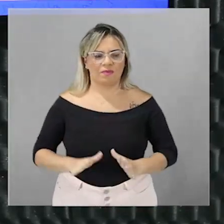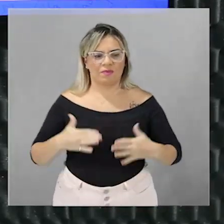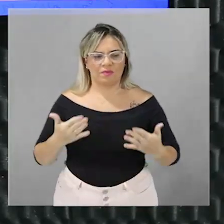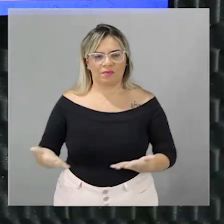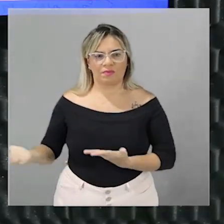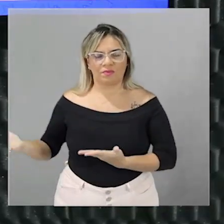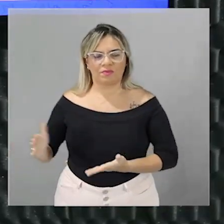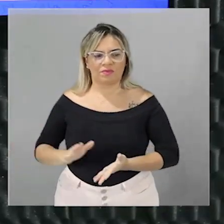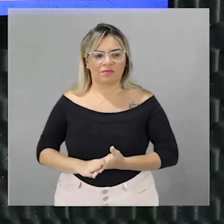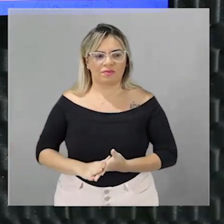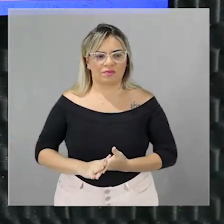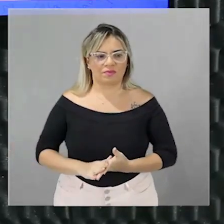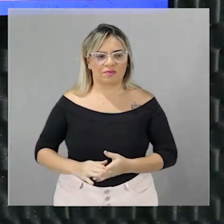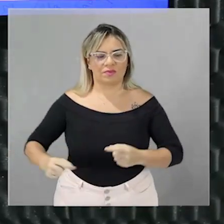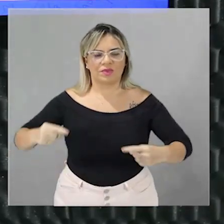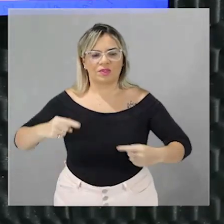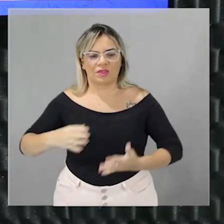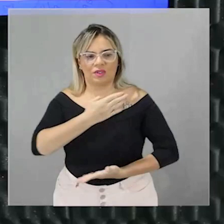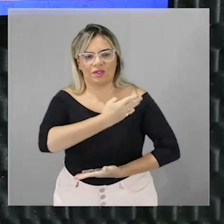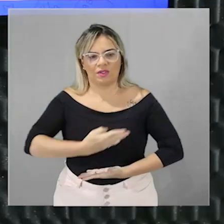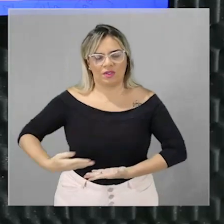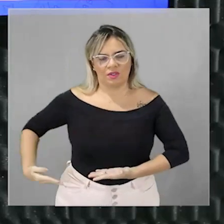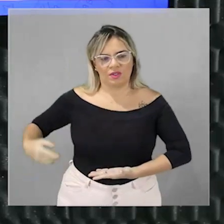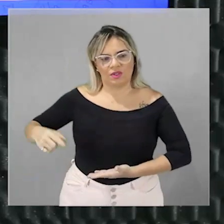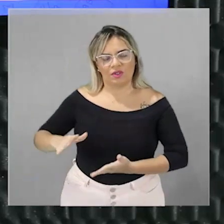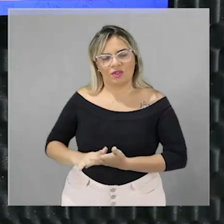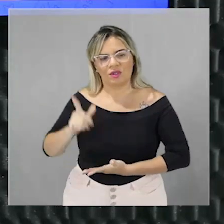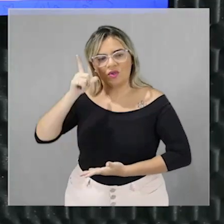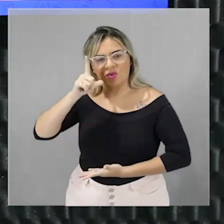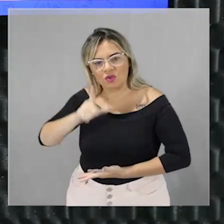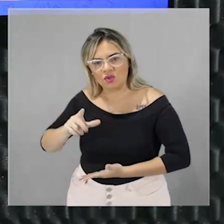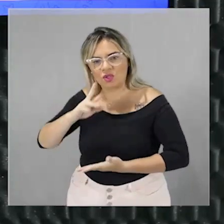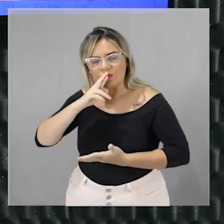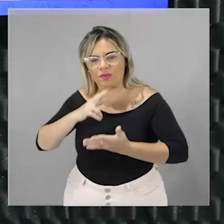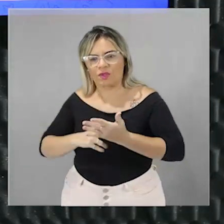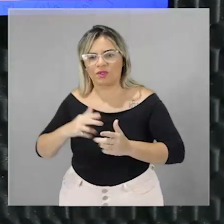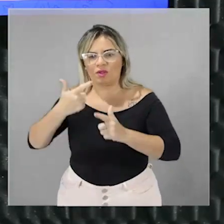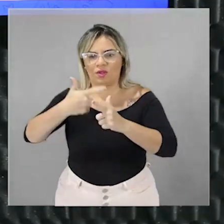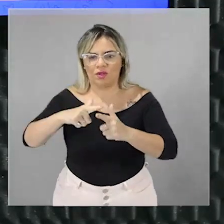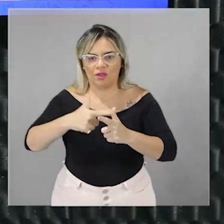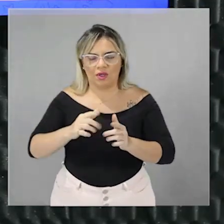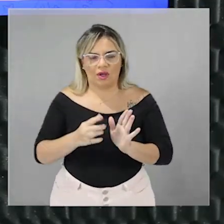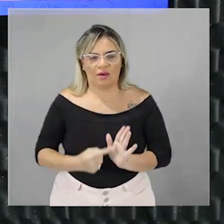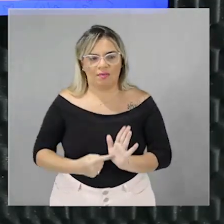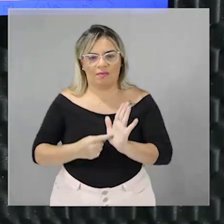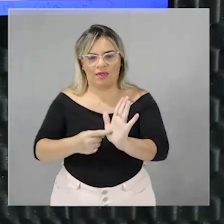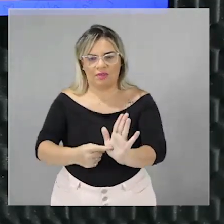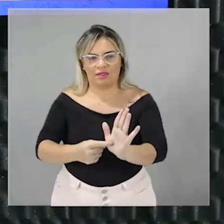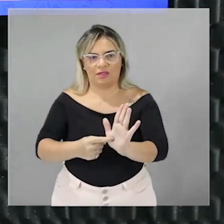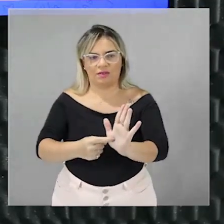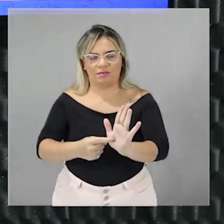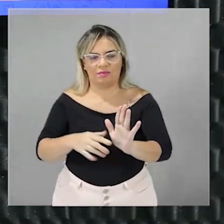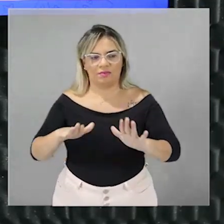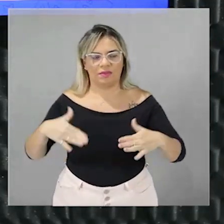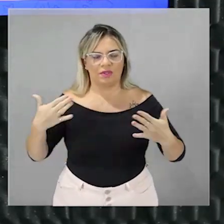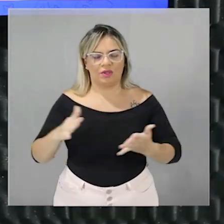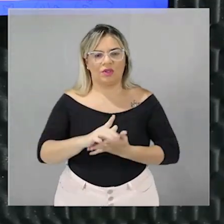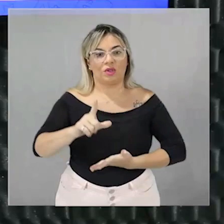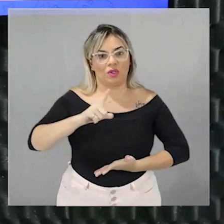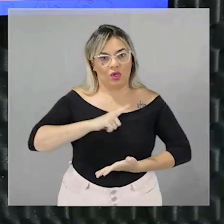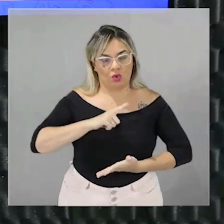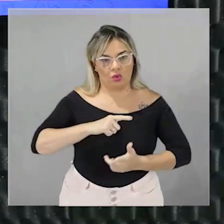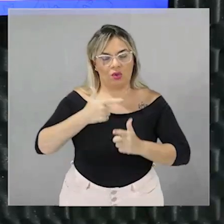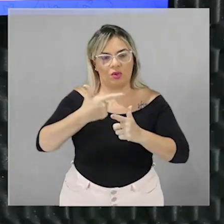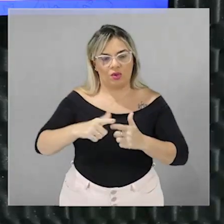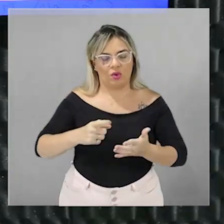ó. A política pública capaz de solucionar o problema adequado é: eu tenho um problema